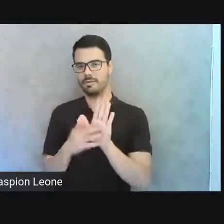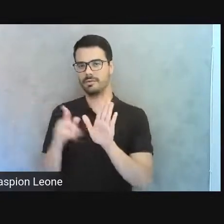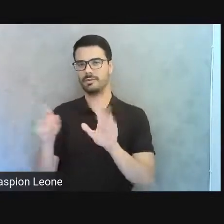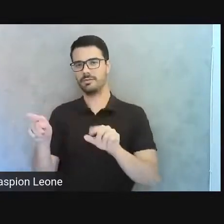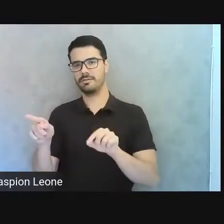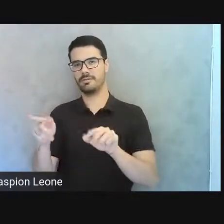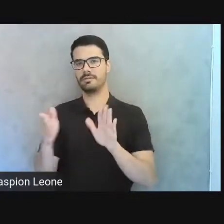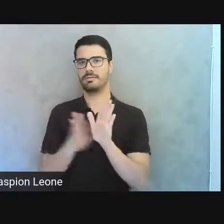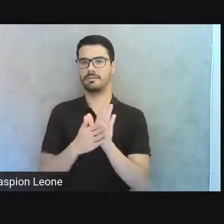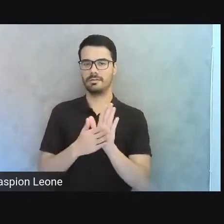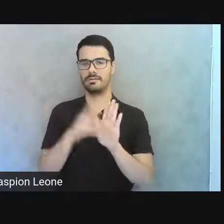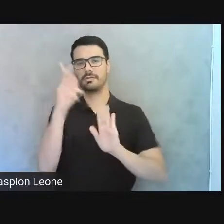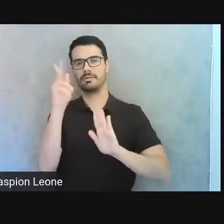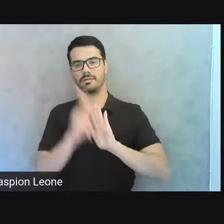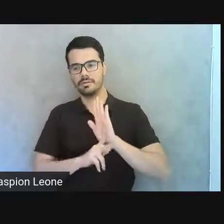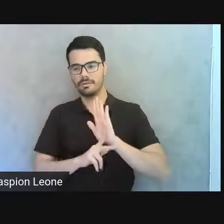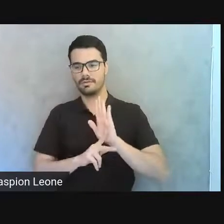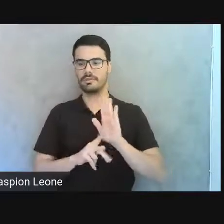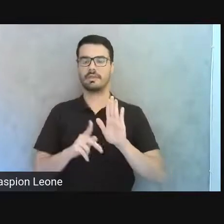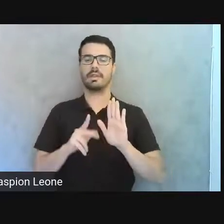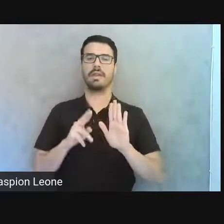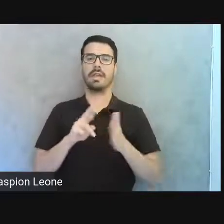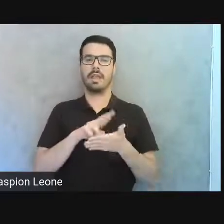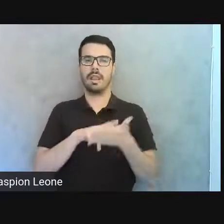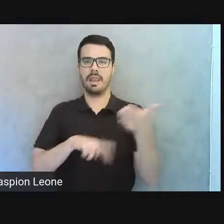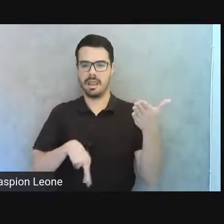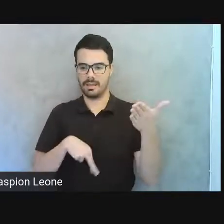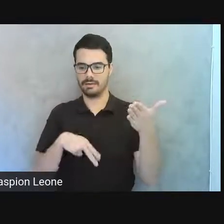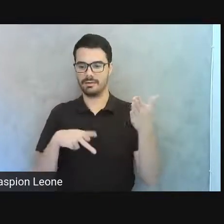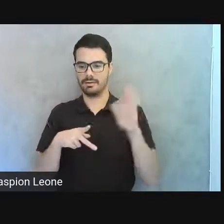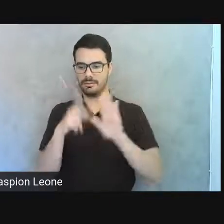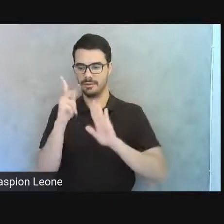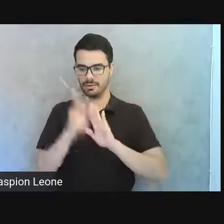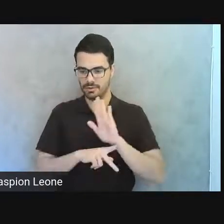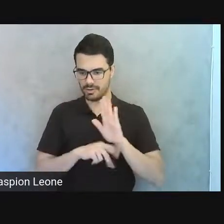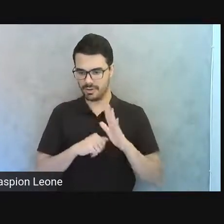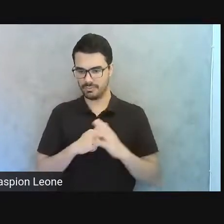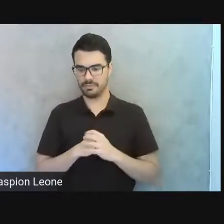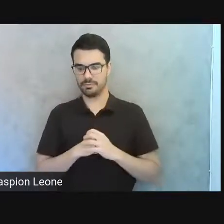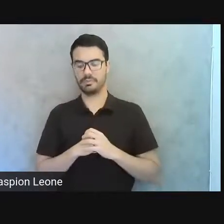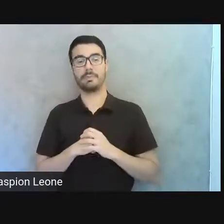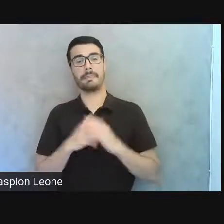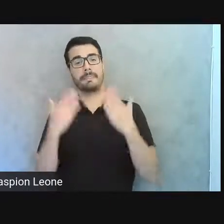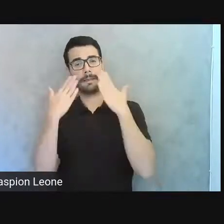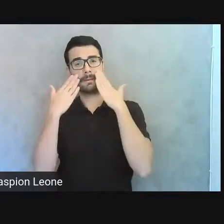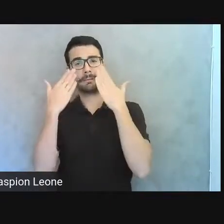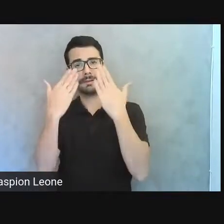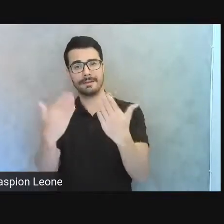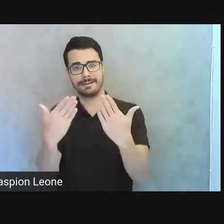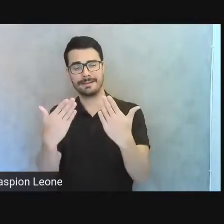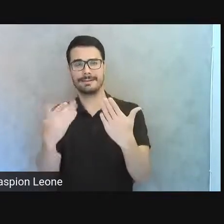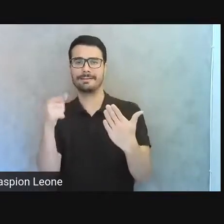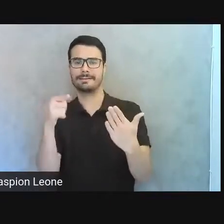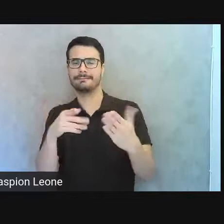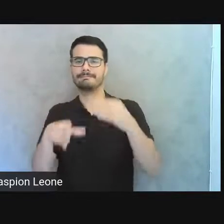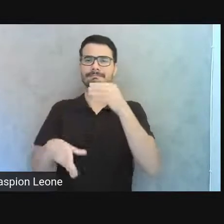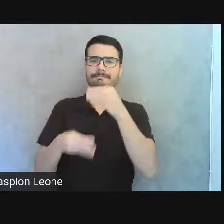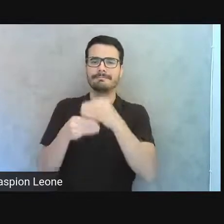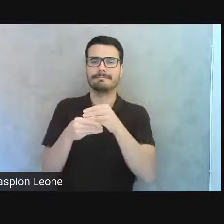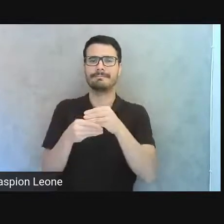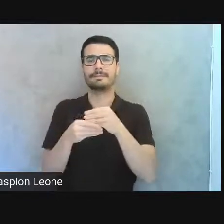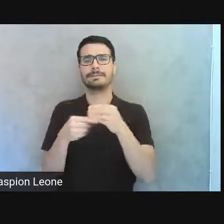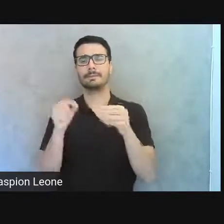de projetos, relatoria de projetos, apresentação de emendas, e o que a